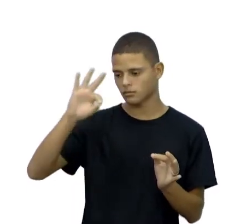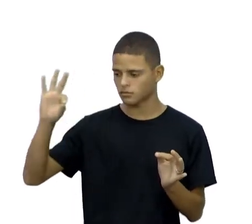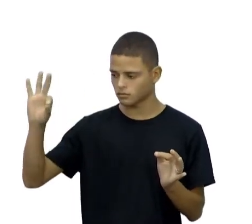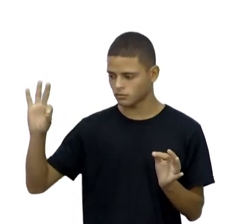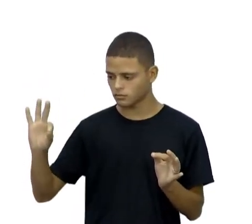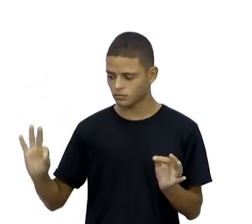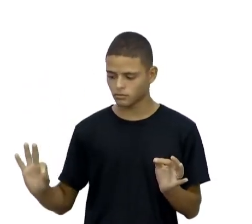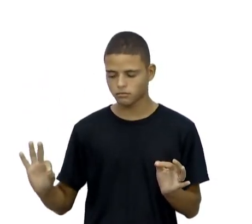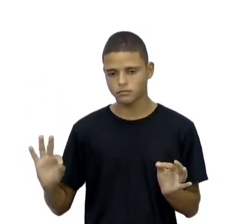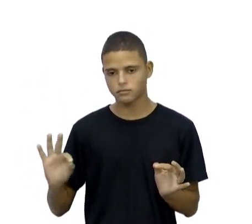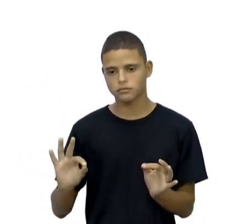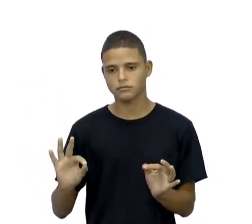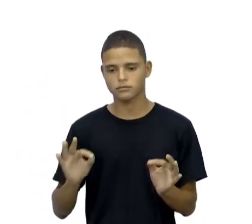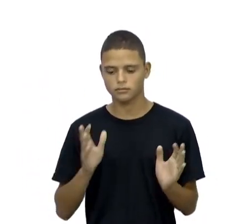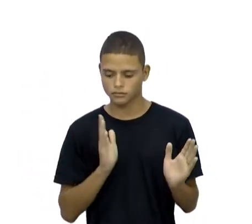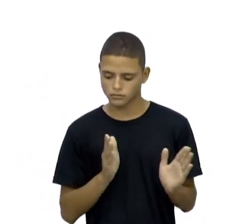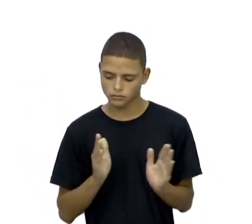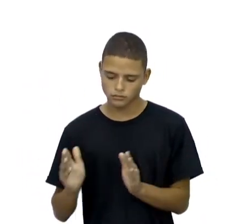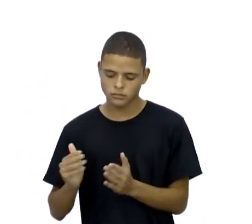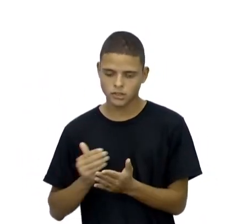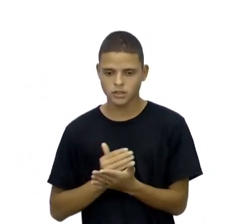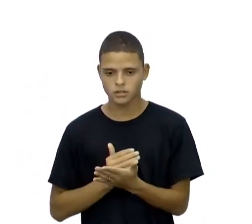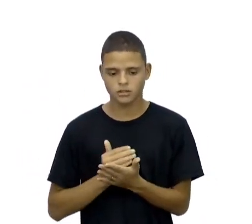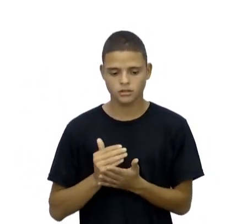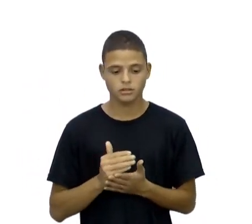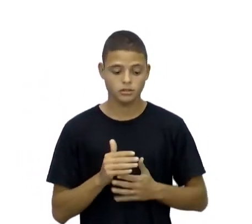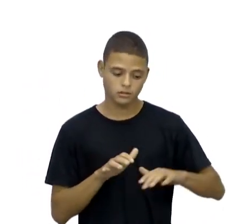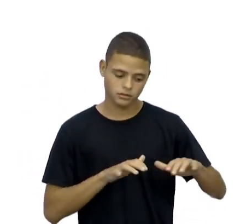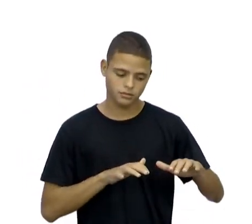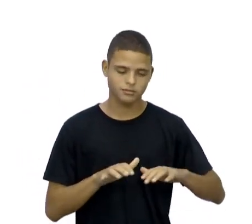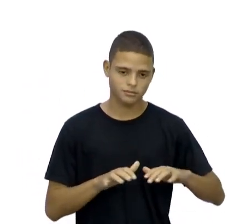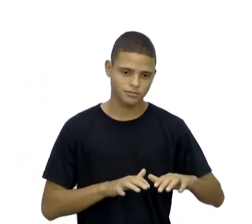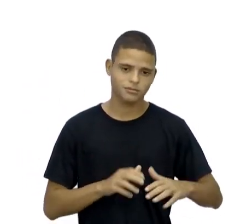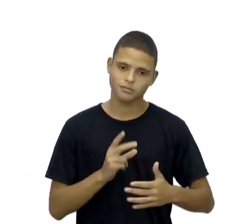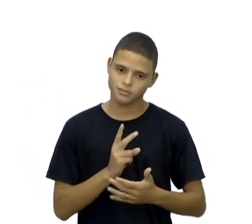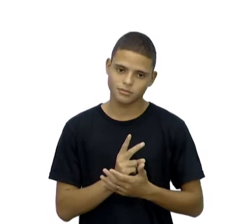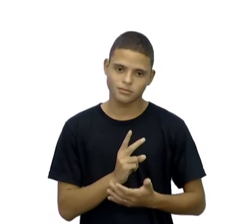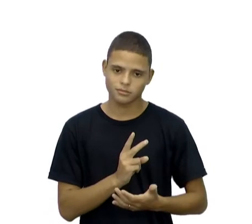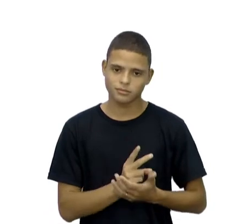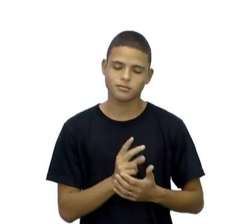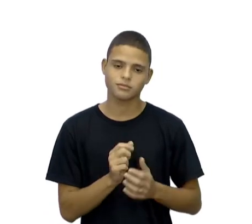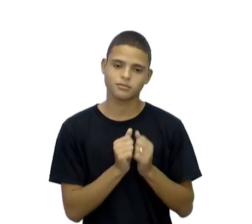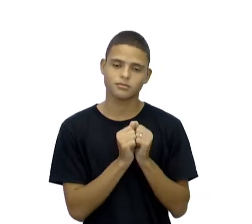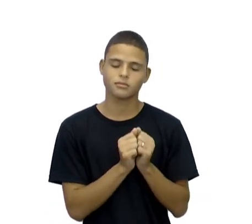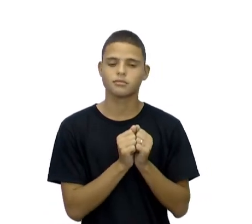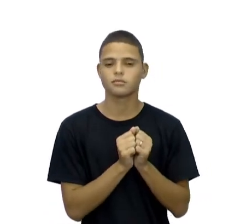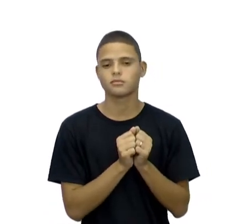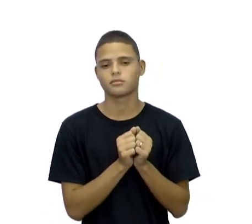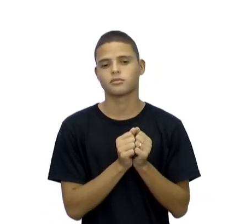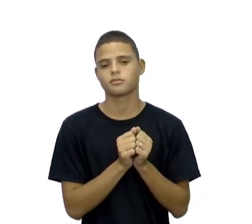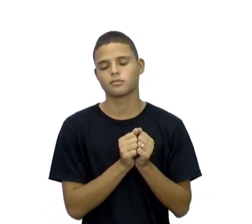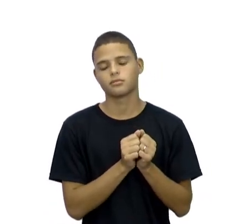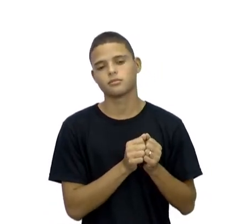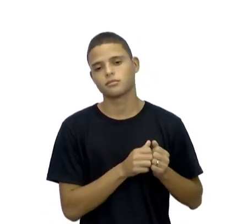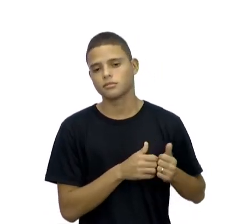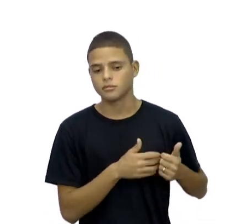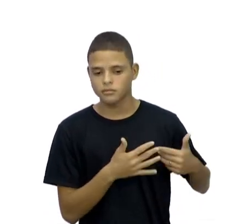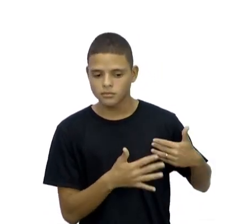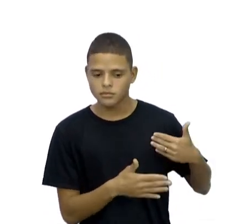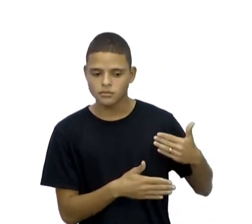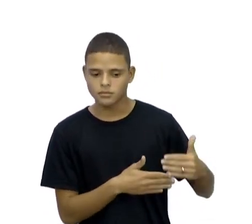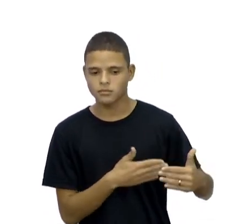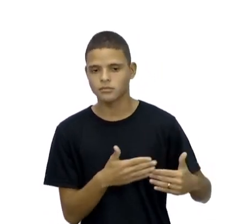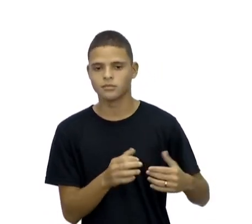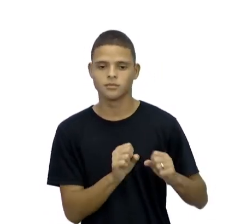direção, eles se organizam, começam a andar nesse sentido, sempre andando junto. Aí no meio do caminho desse circuito,